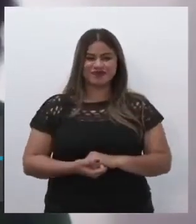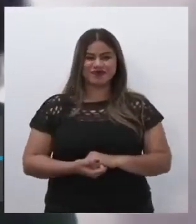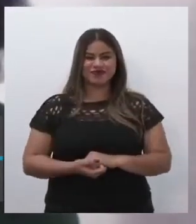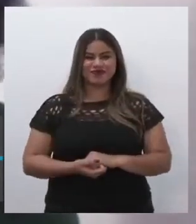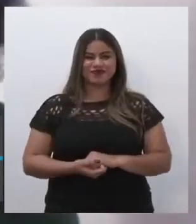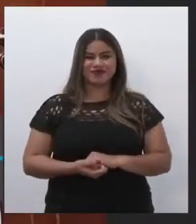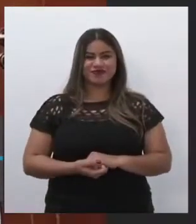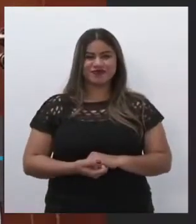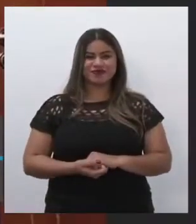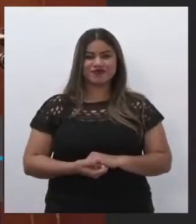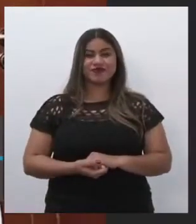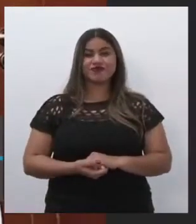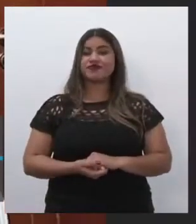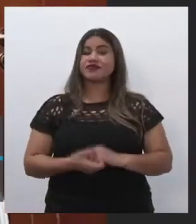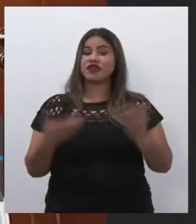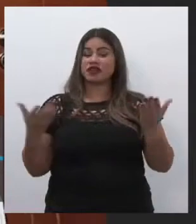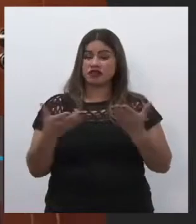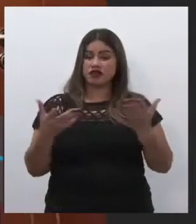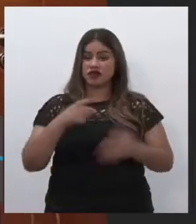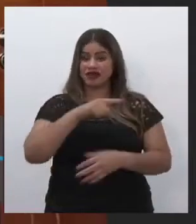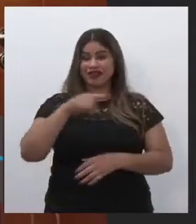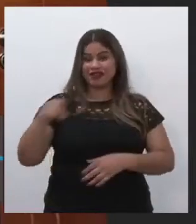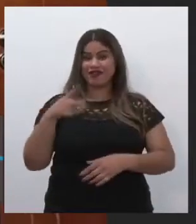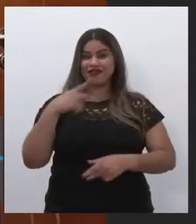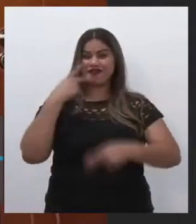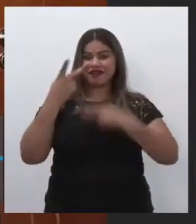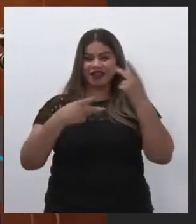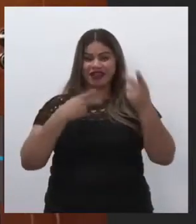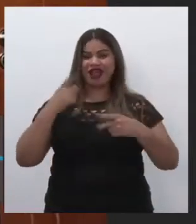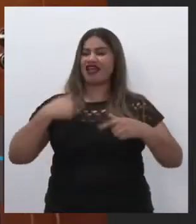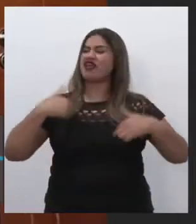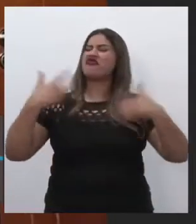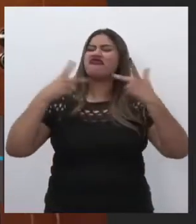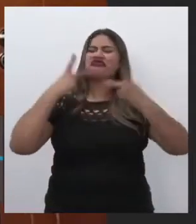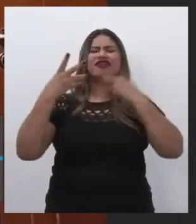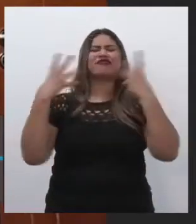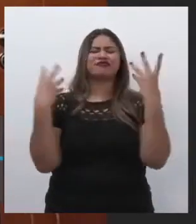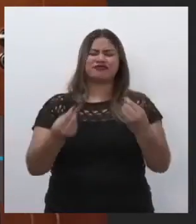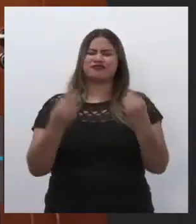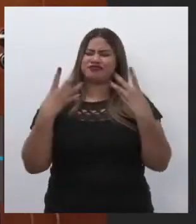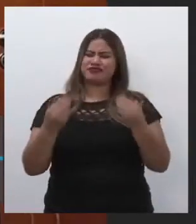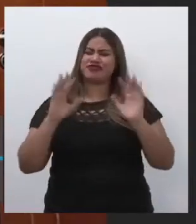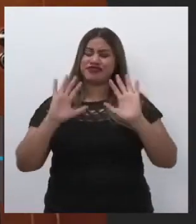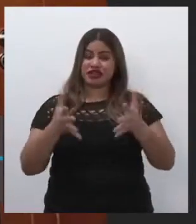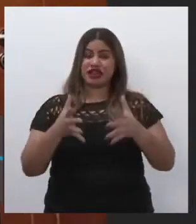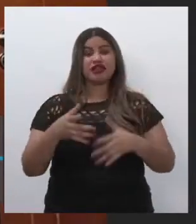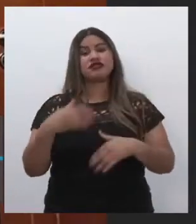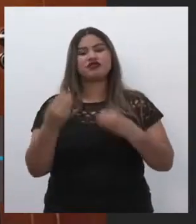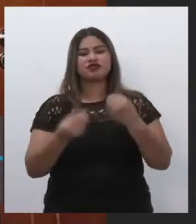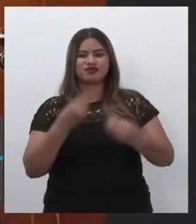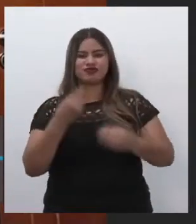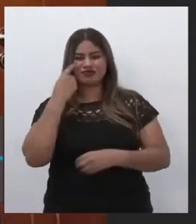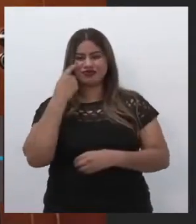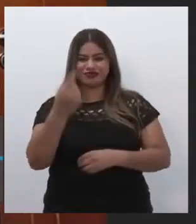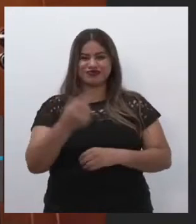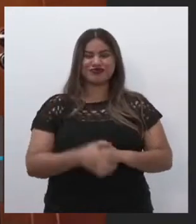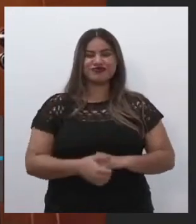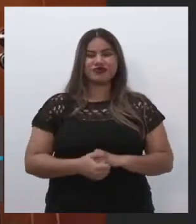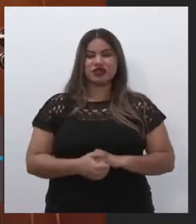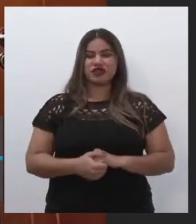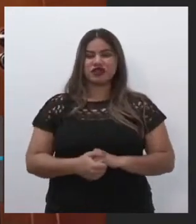Agora eu acho que eu vou deixar eles falarem um pouquinho, Lourdes. A gente já cansei de falar já, e vamos passar para eles. Então,